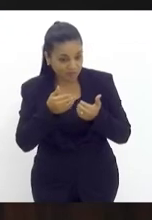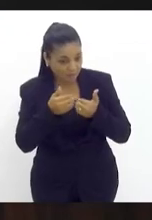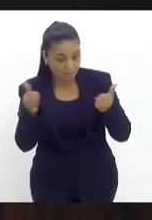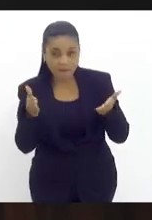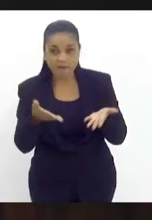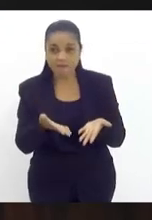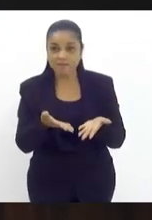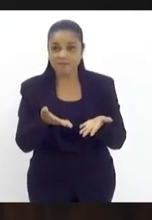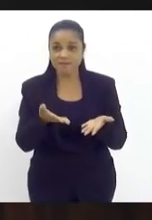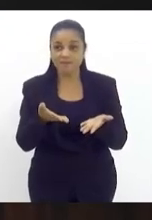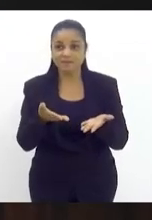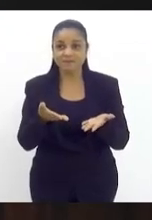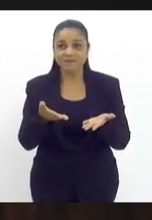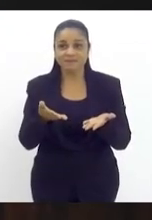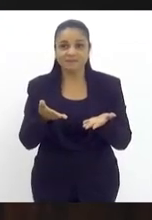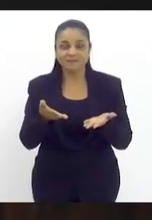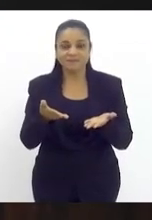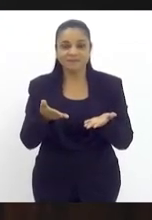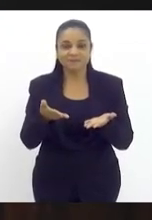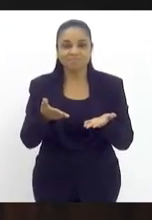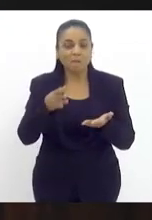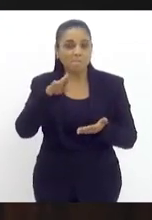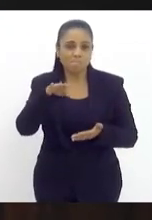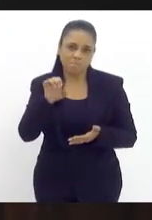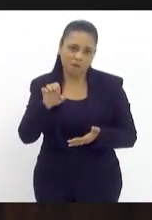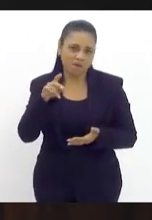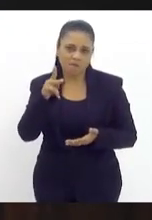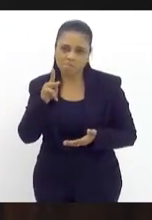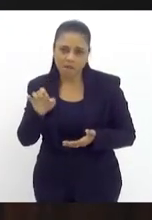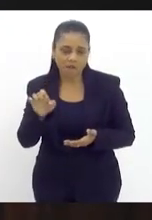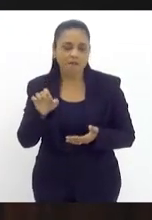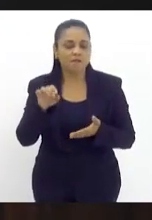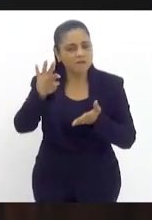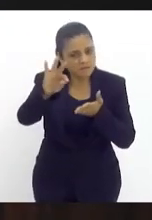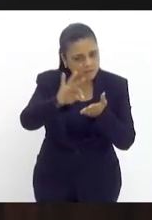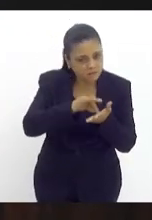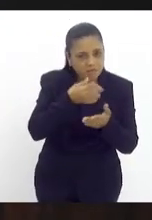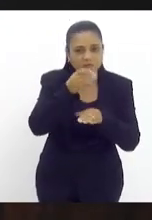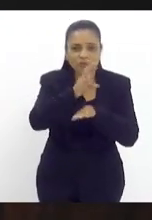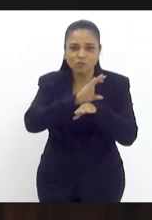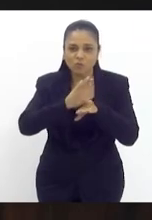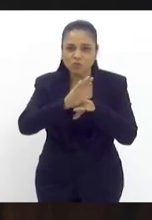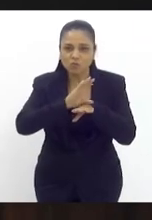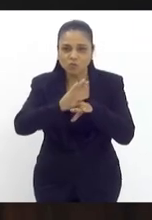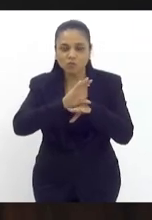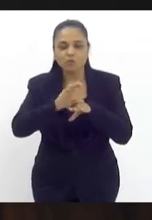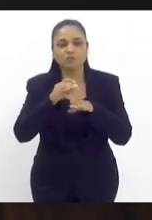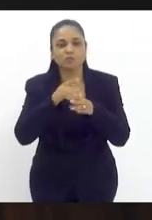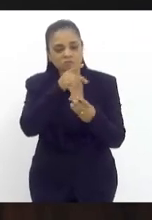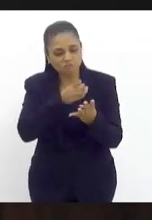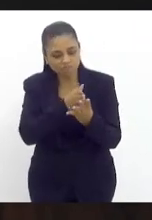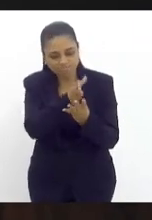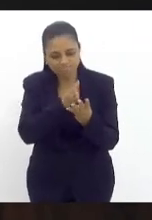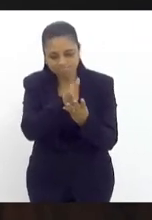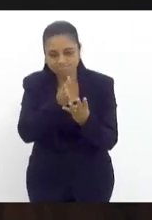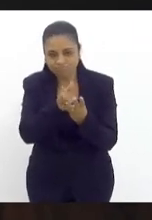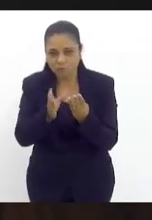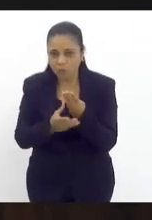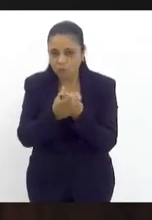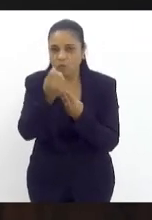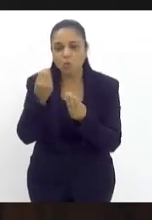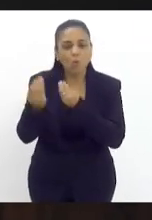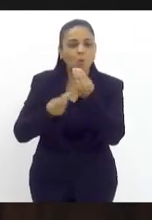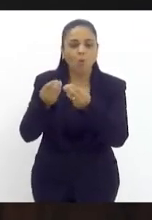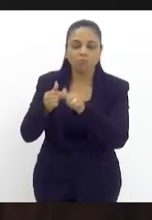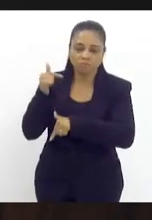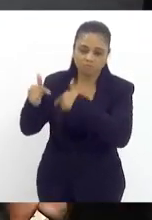abertas. Então, assim, mães e pais aqui, façam esse curso para aprender os quatro temperamentos, saber como lidar com